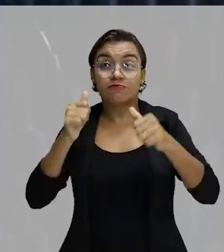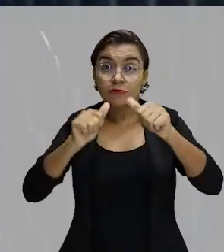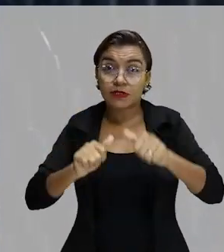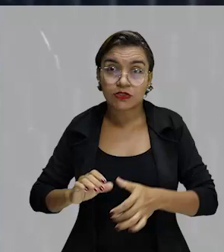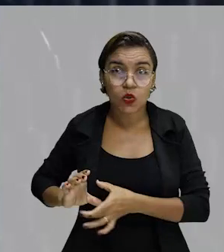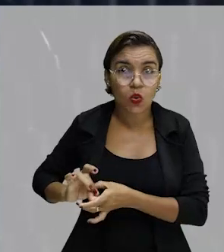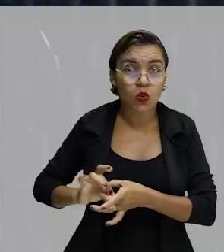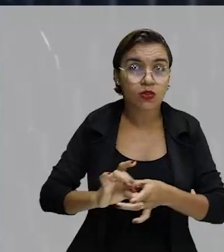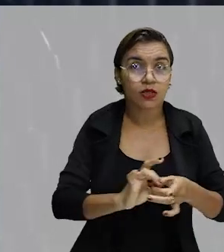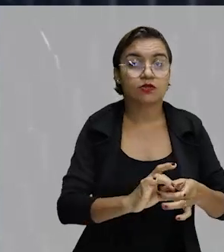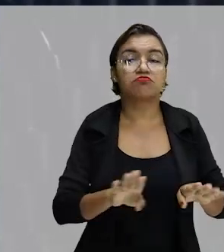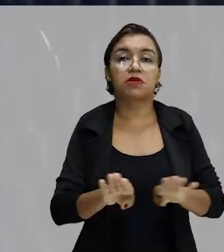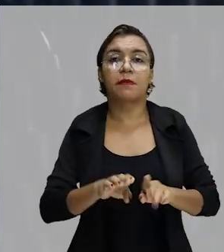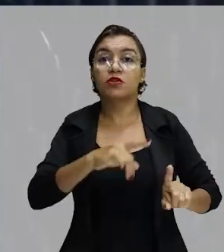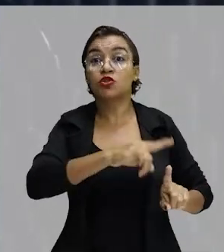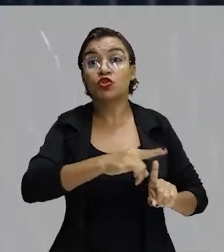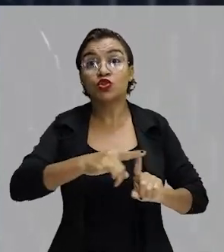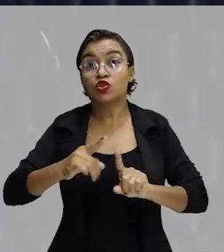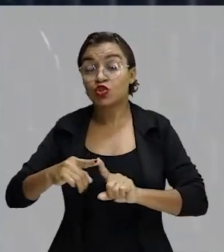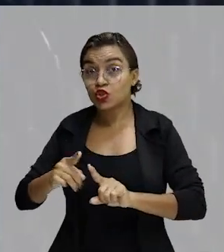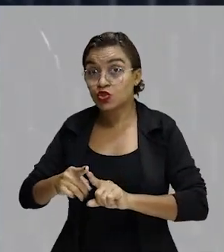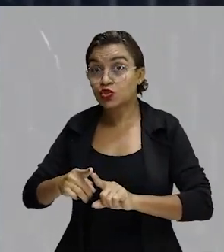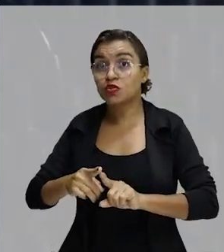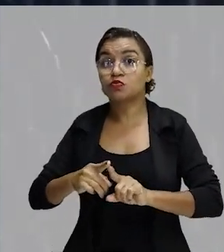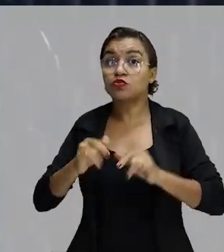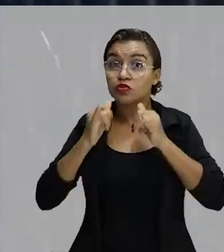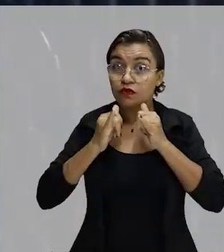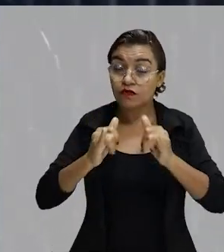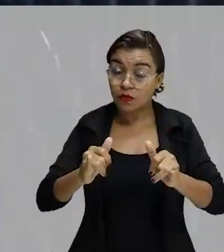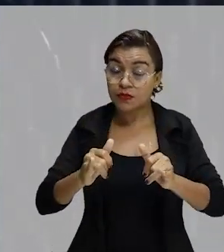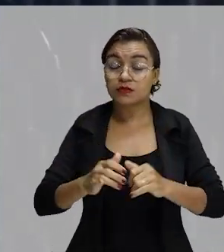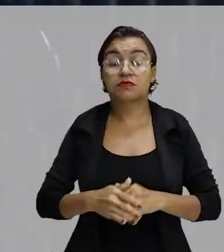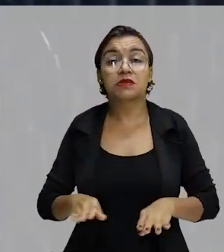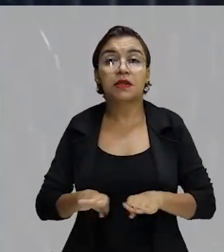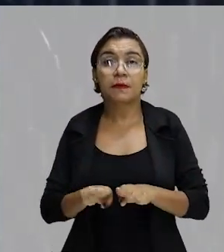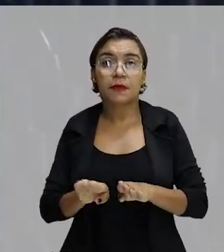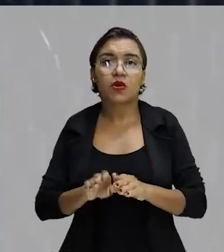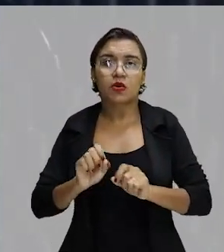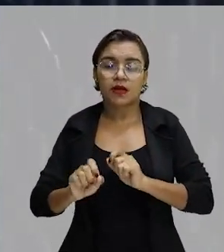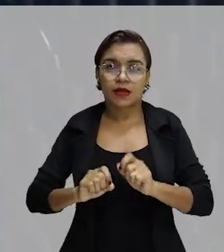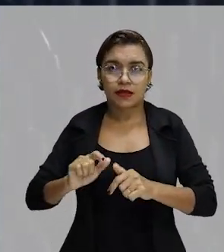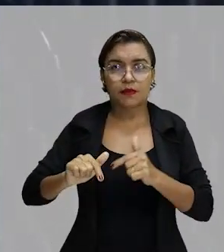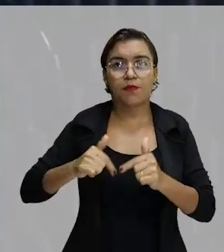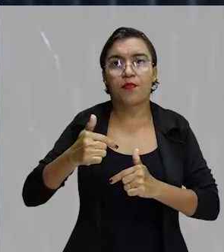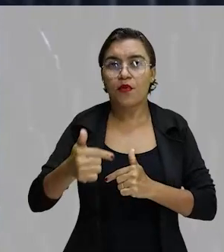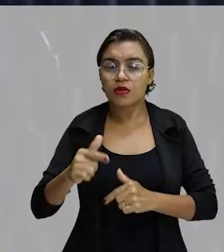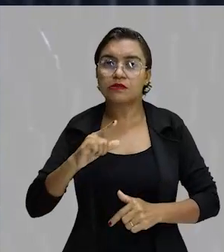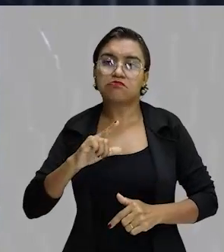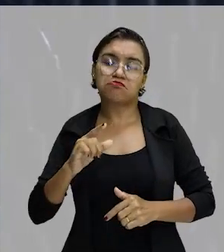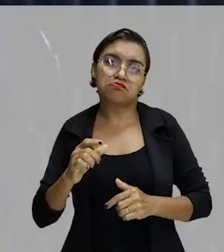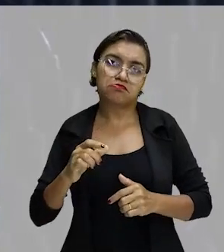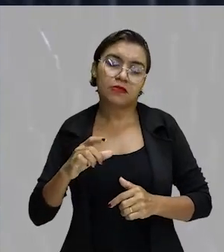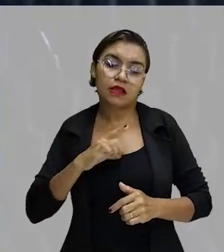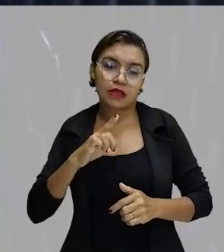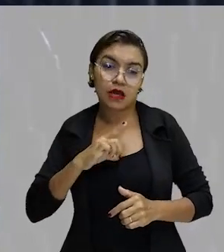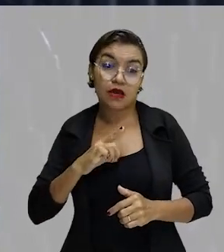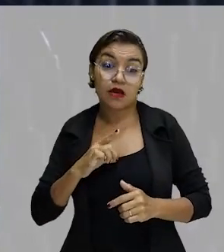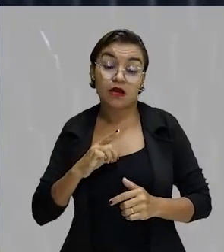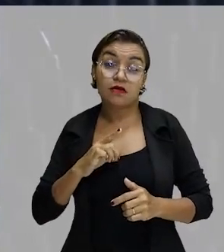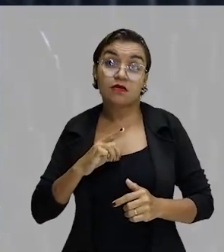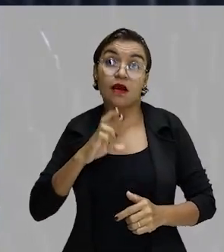tipo de informação que vai ser discutido e, na sequência, eu coloco a possibilidade de resposta.